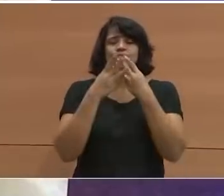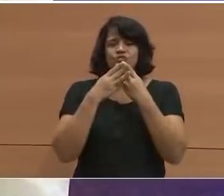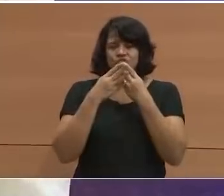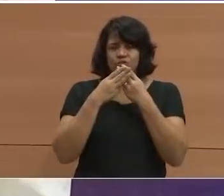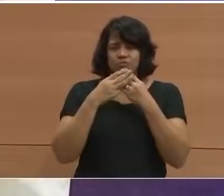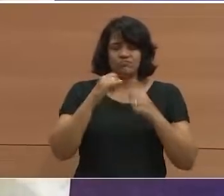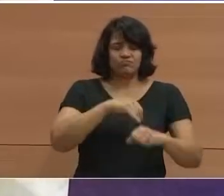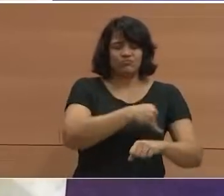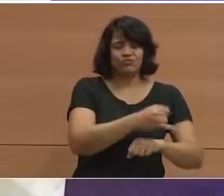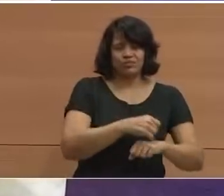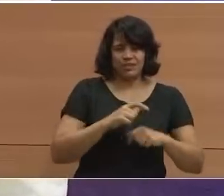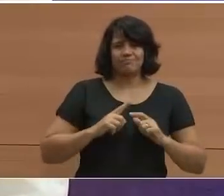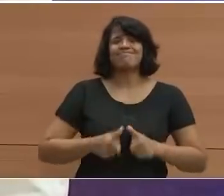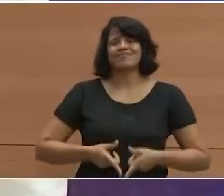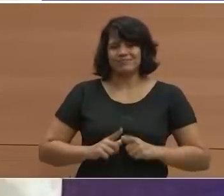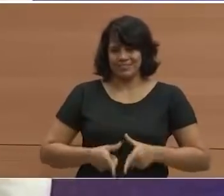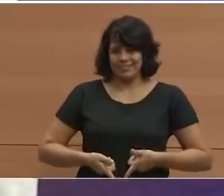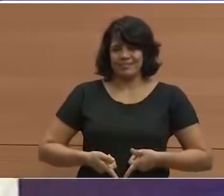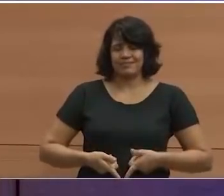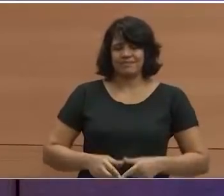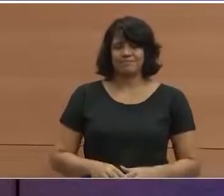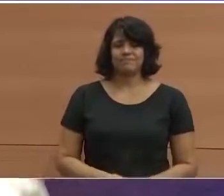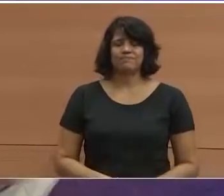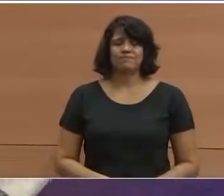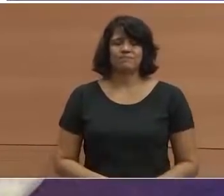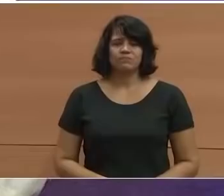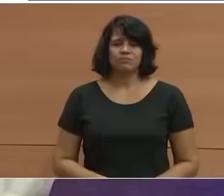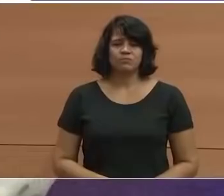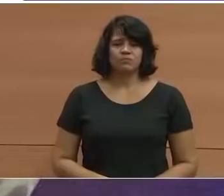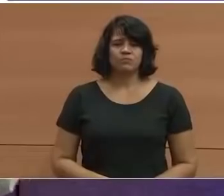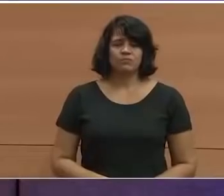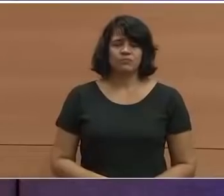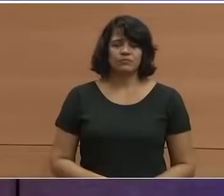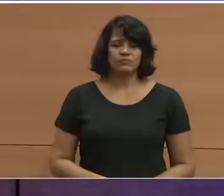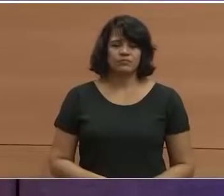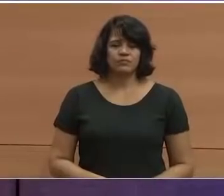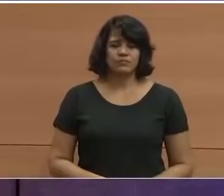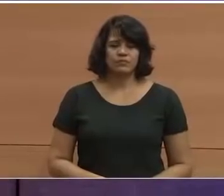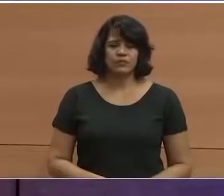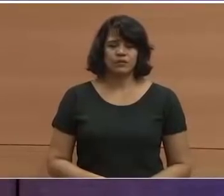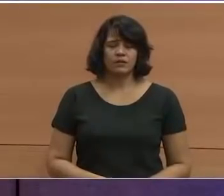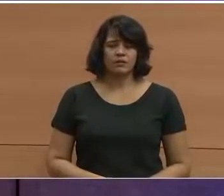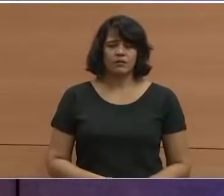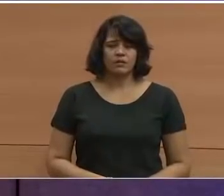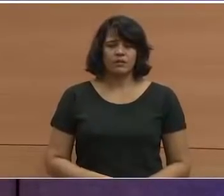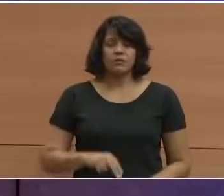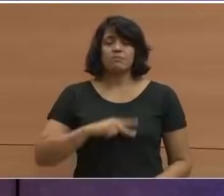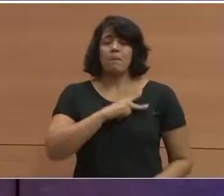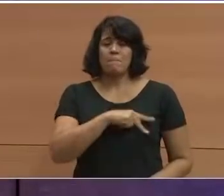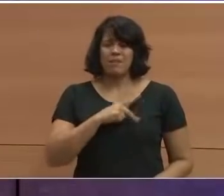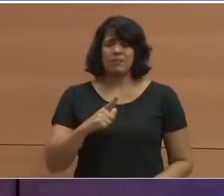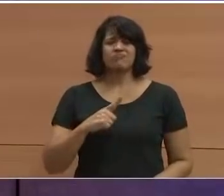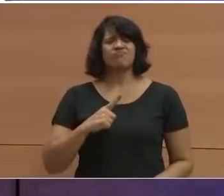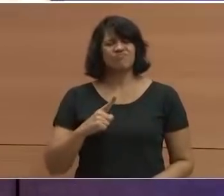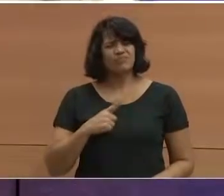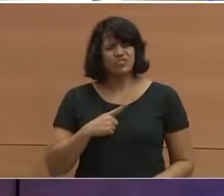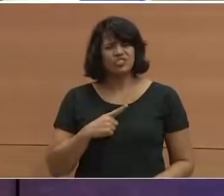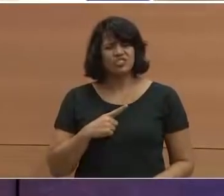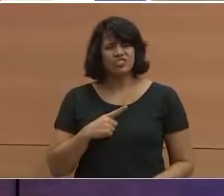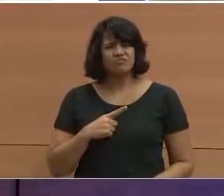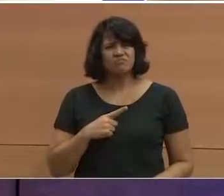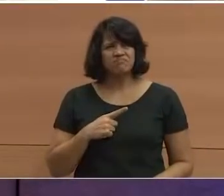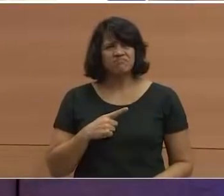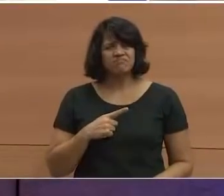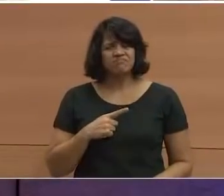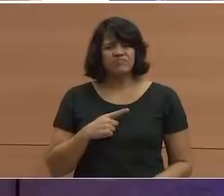Jerusalém, para a Judeia. E até mesmo Paulo, ele tinha decidido ir